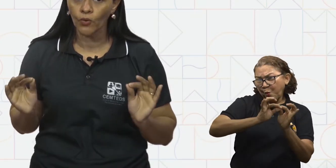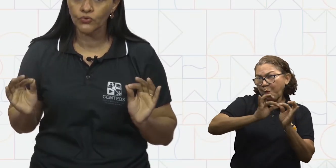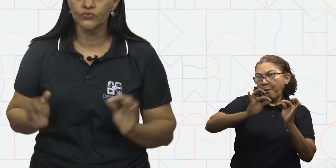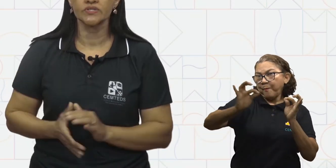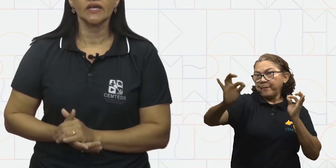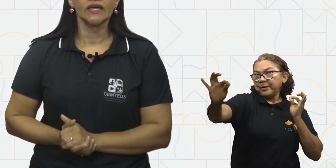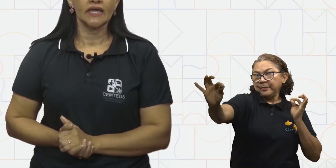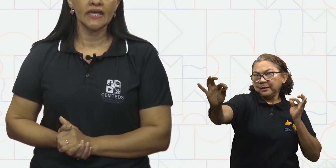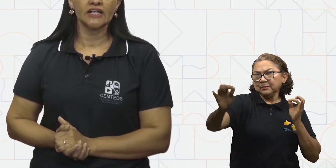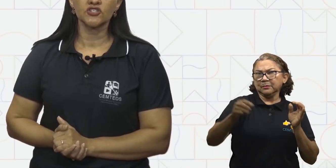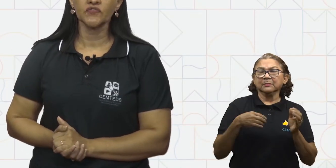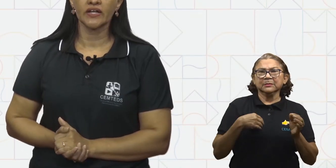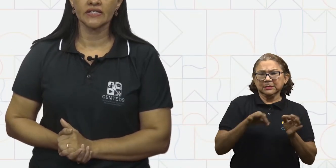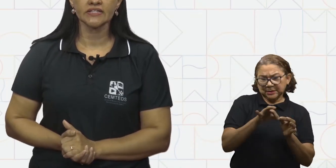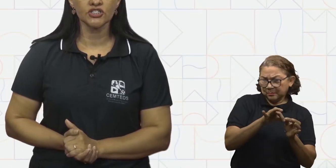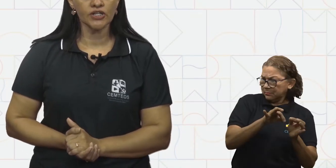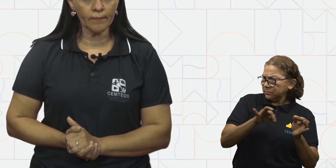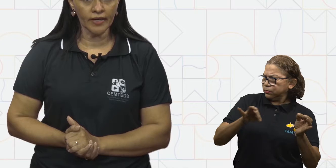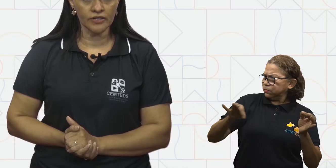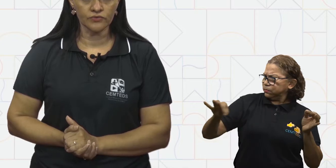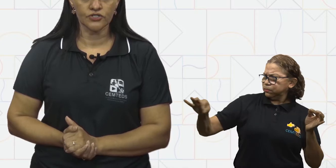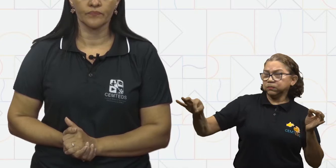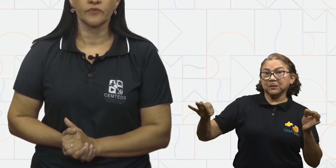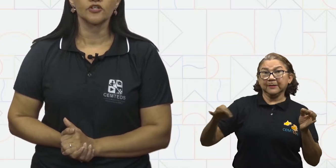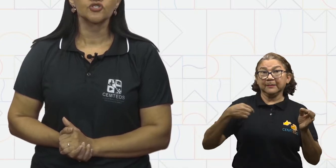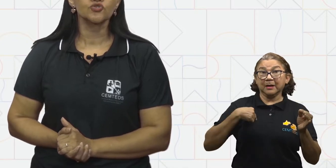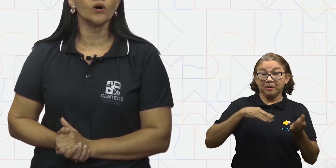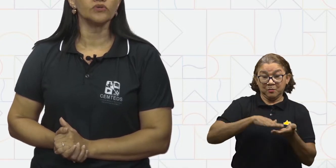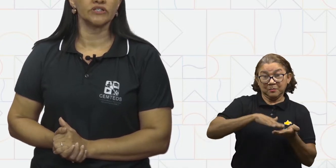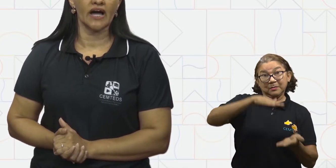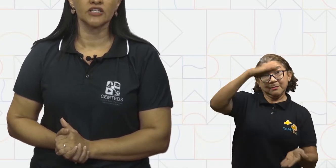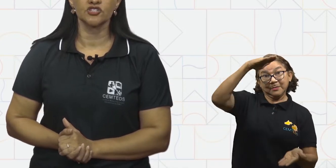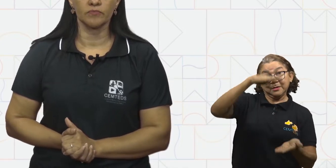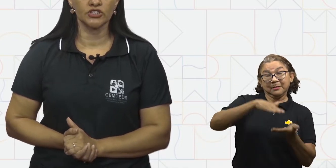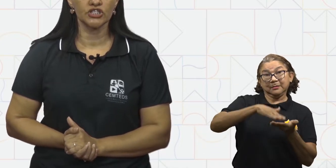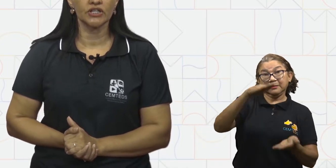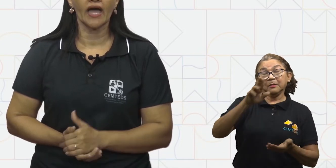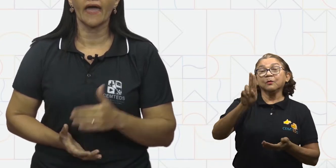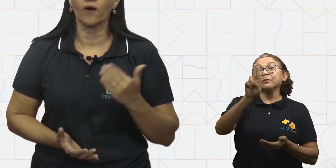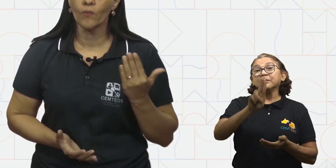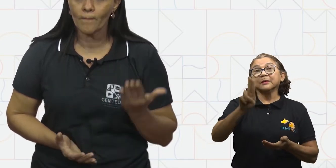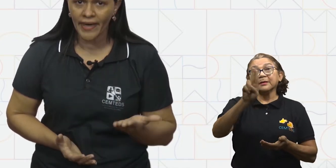dois pontos e a diferença de tamanhos. Sua